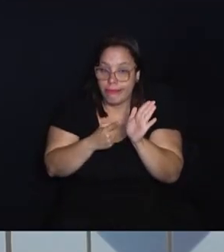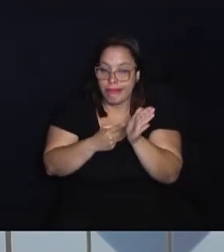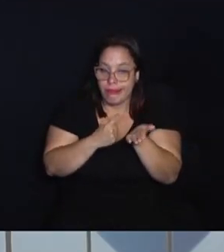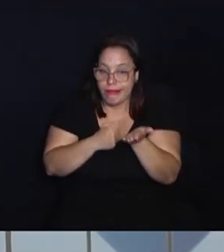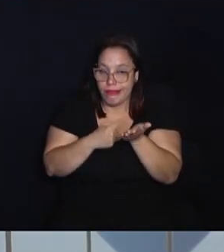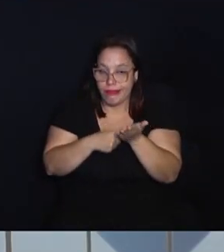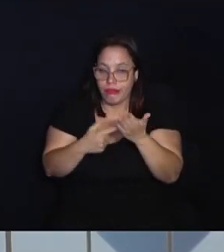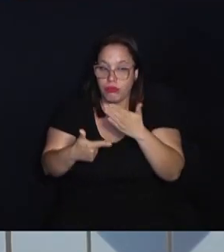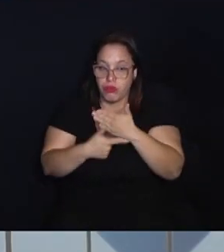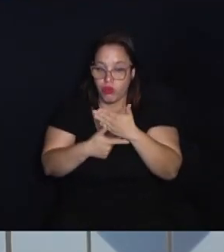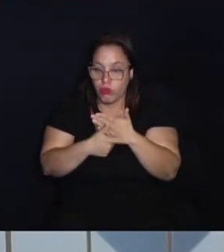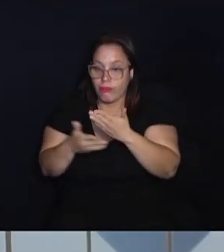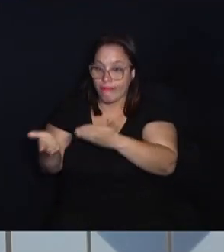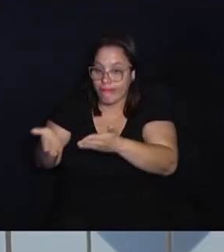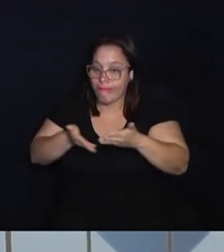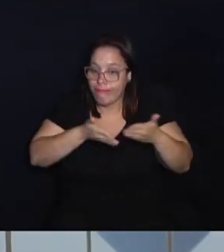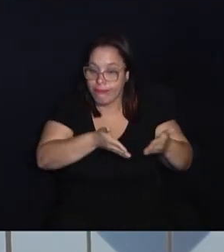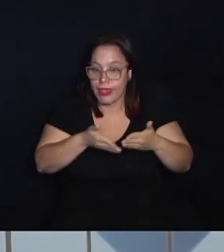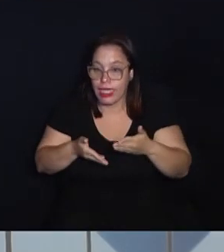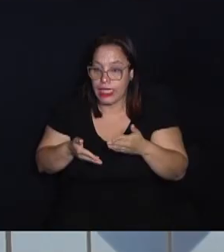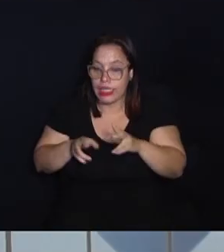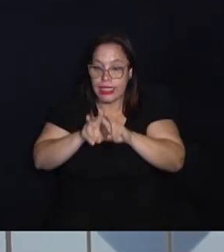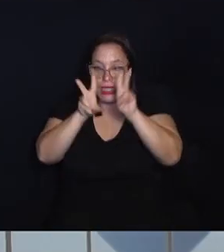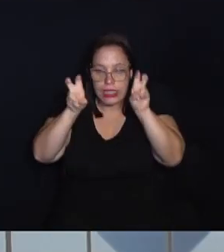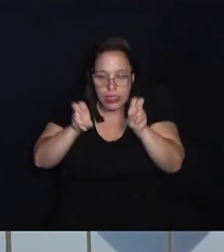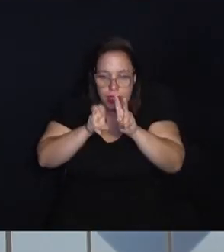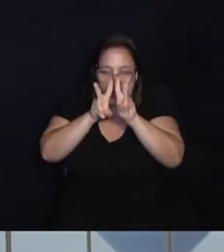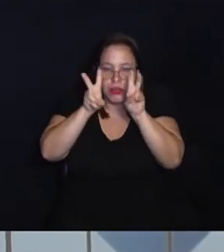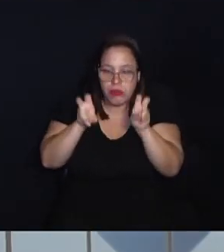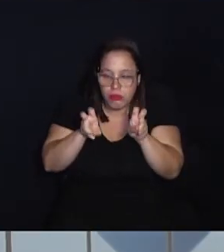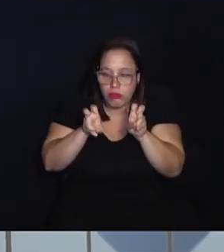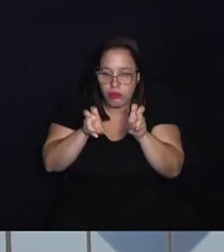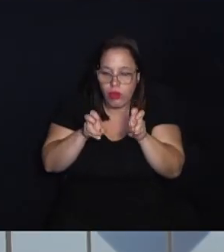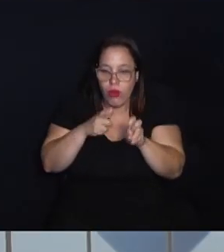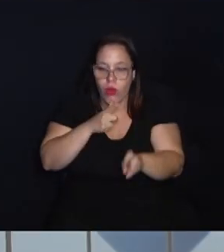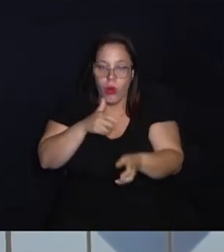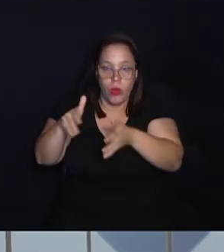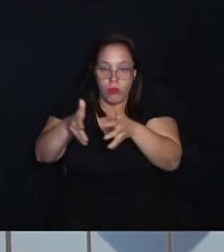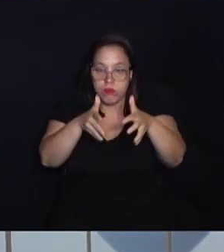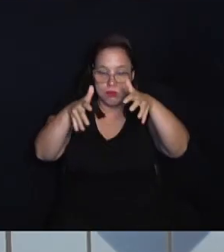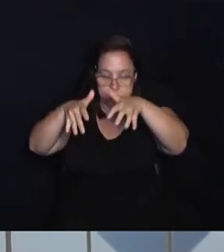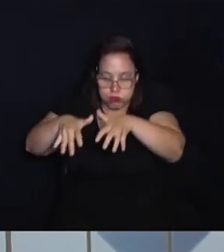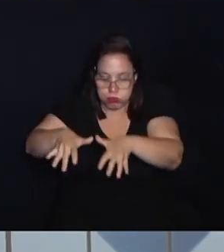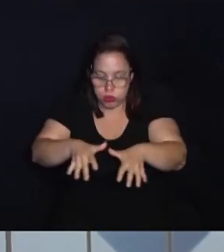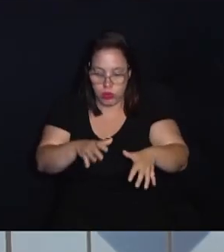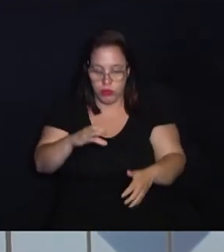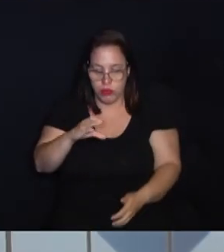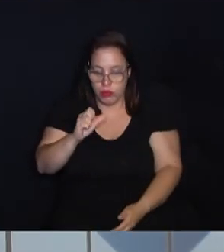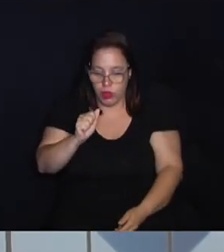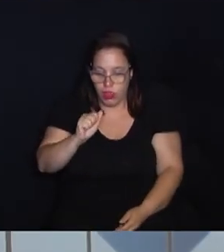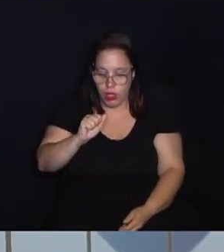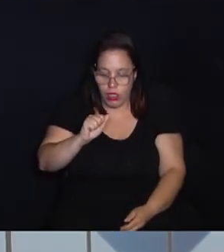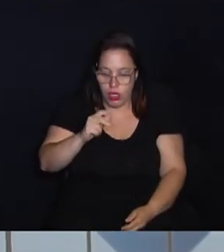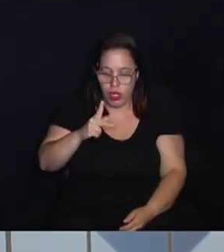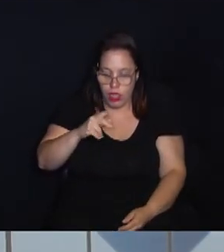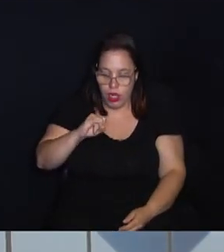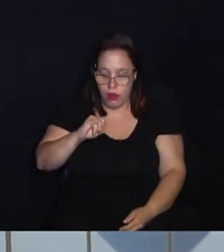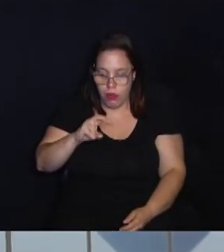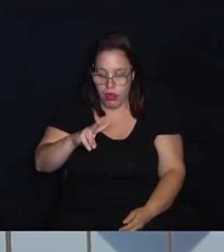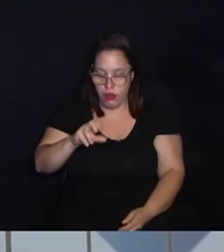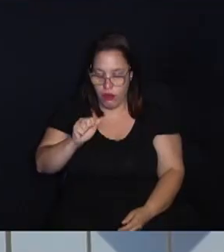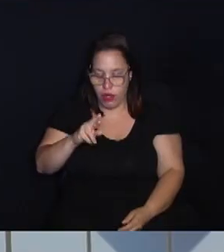e quando você traz questões como essa, por exemplo, a questão da inundação dos municípios Capivari, Montemor,